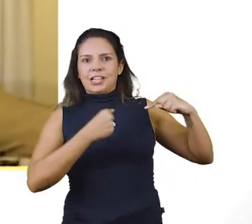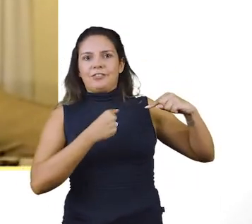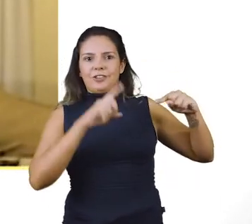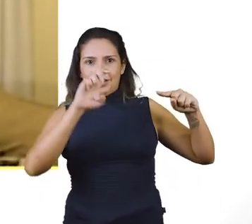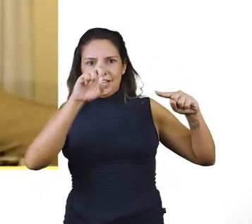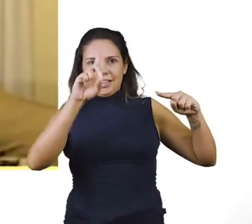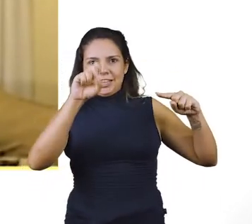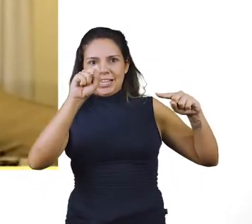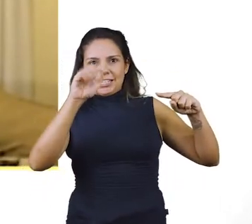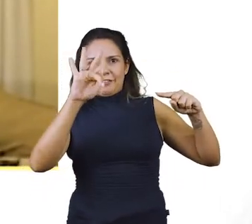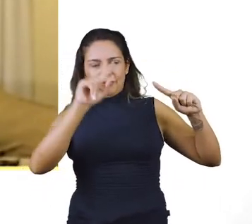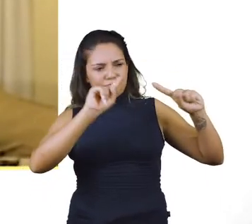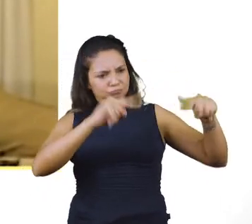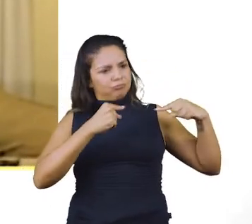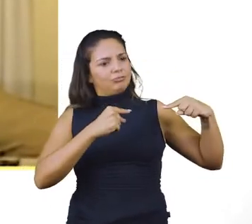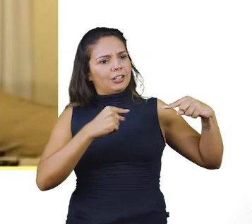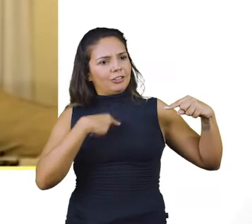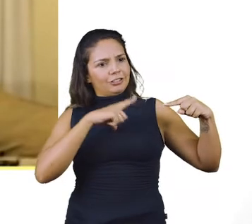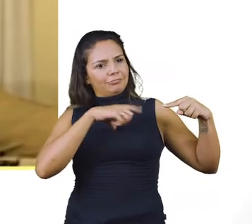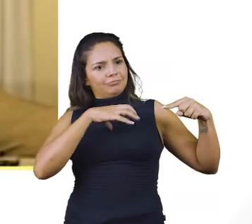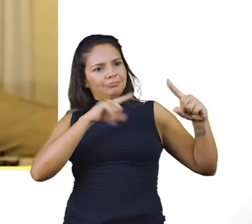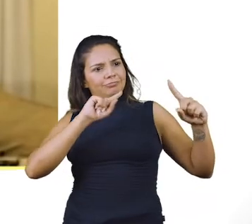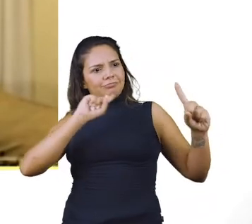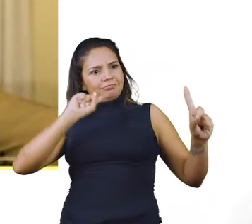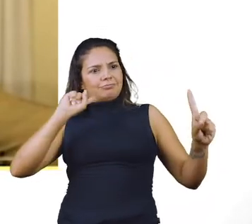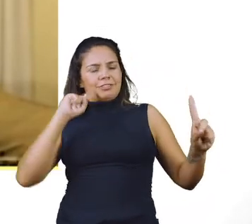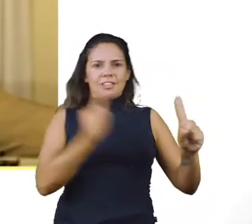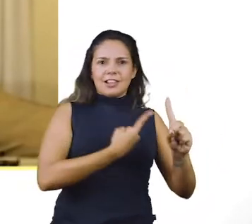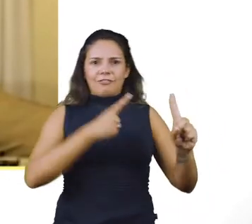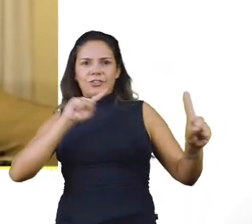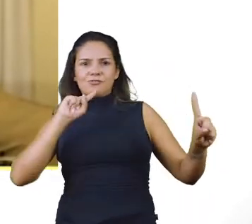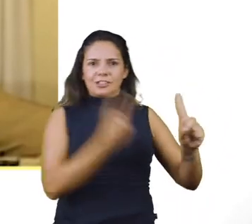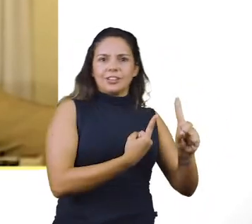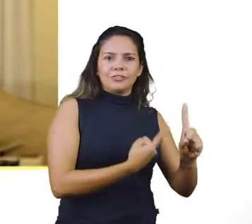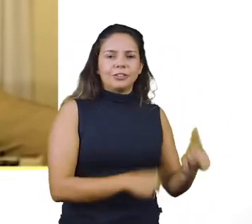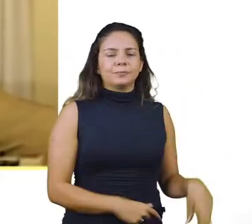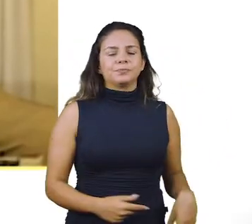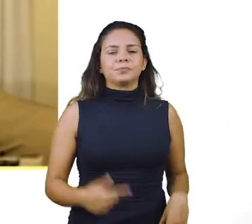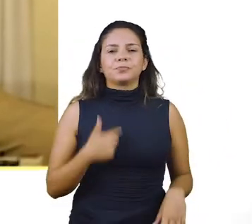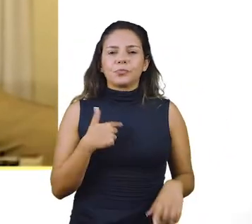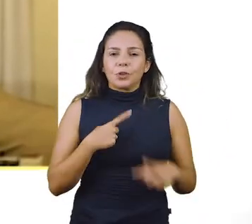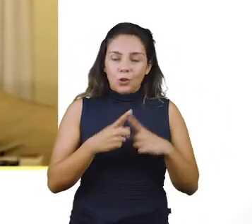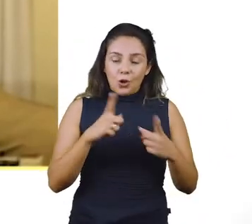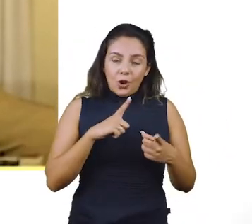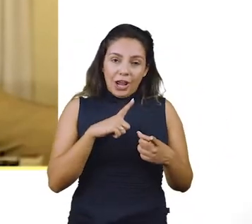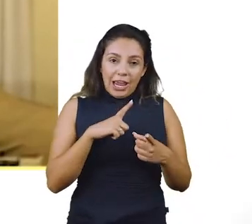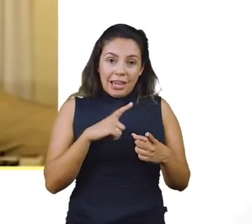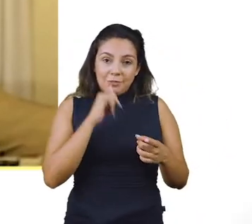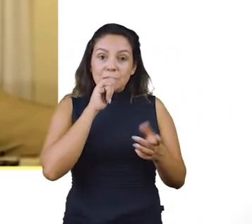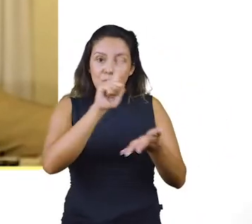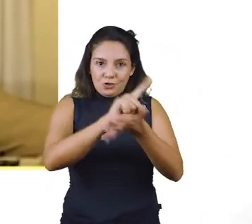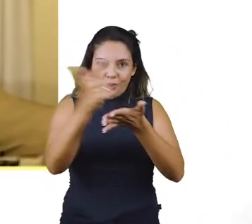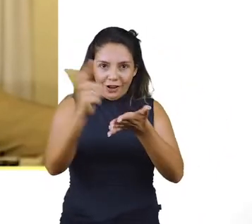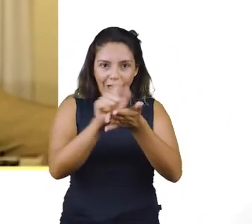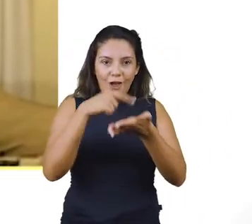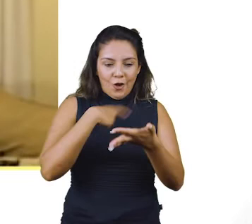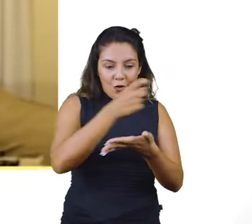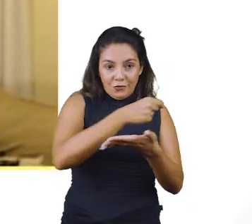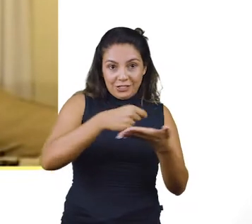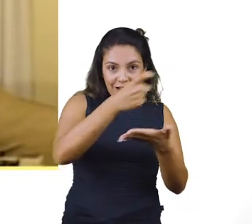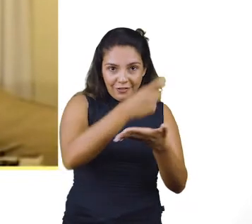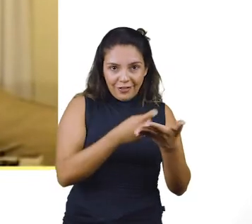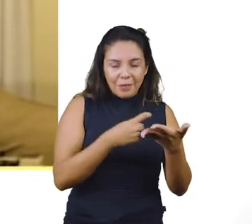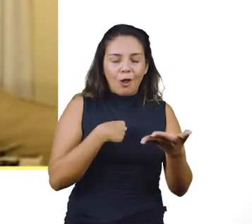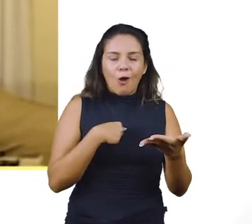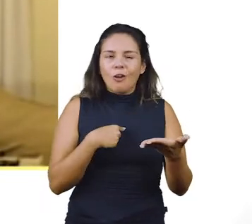os dias, mas em algumas matérias faço questão de colocar um pouco de literatura, de compartilhar, às vezes, sensibilidade. Eu falo